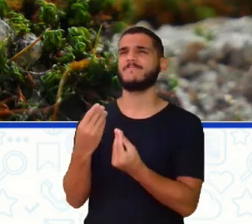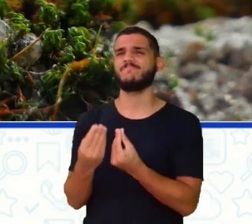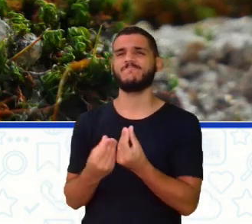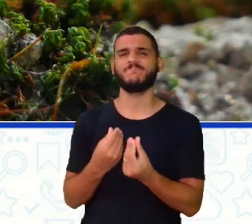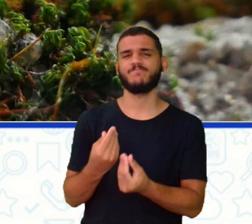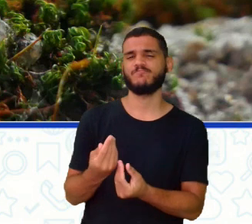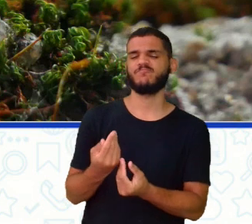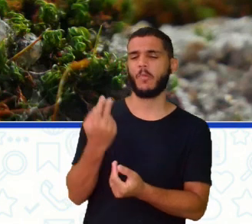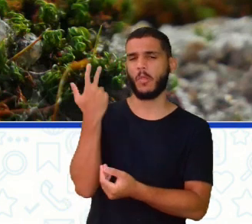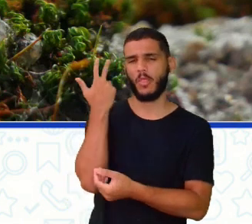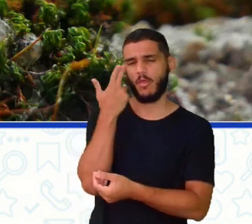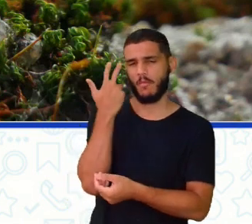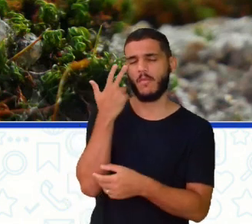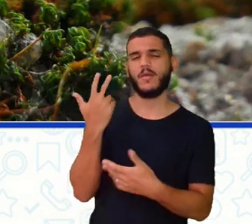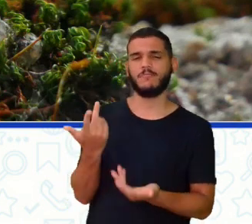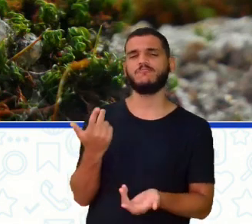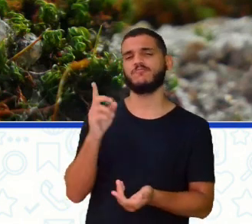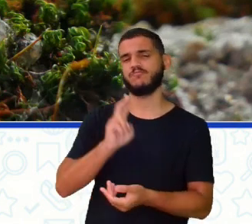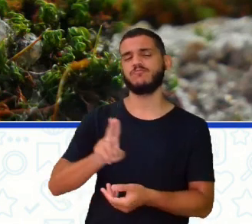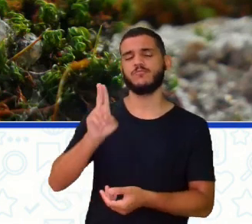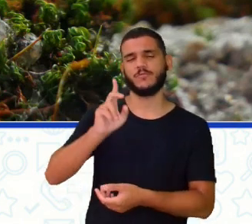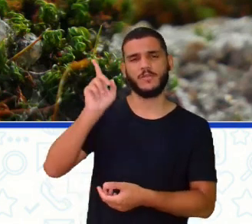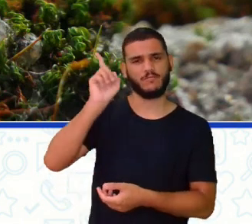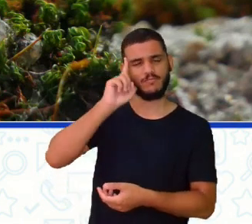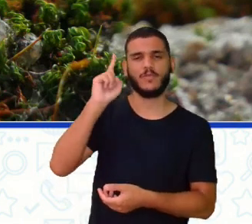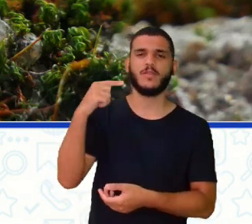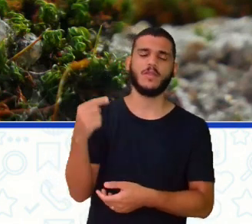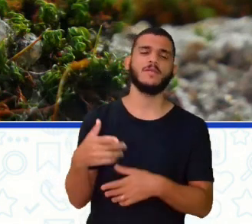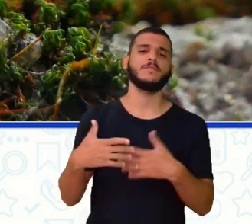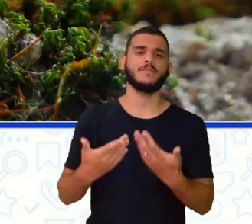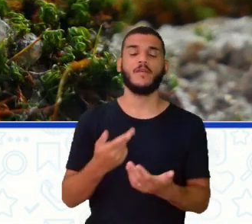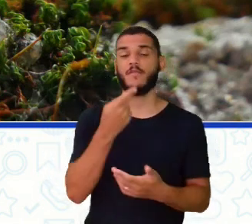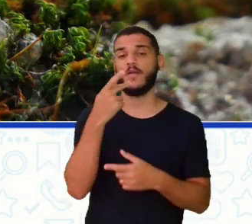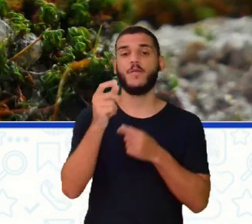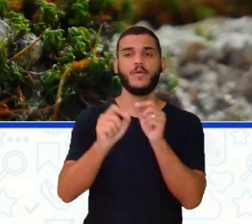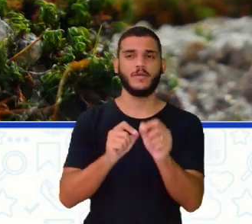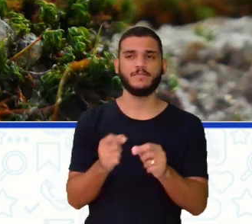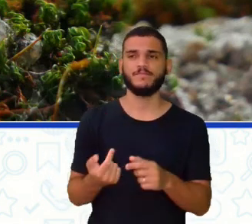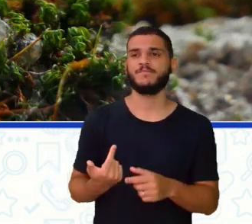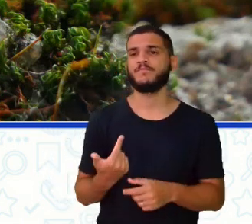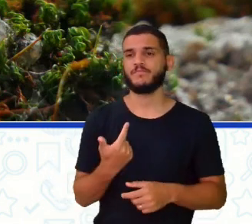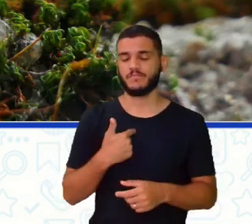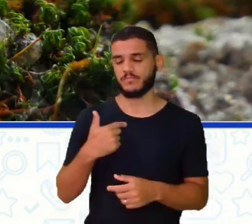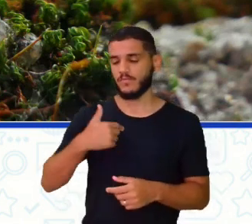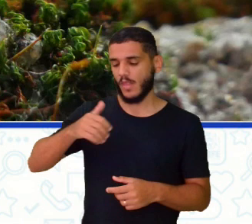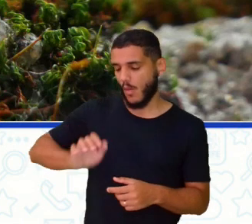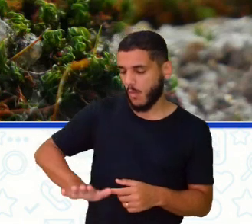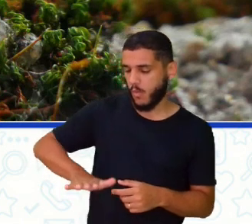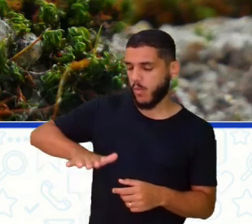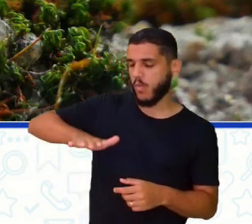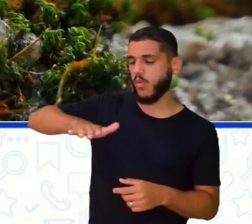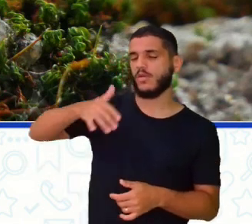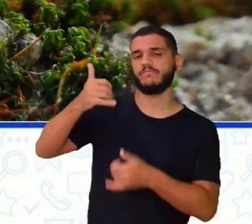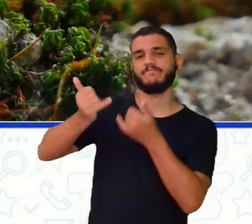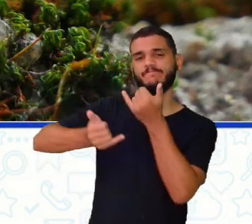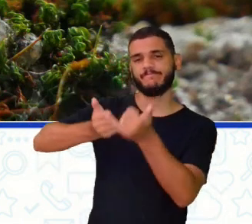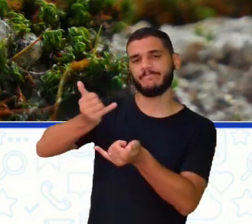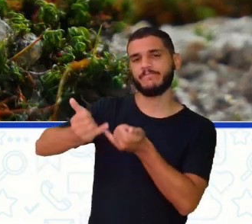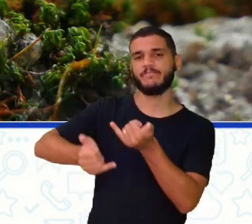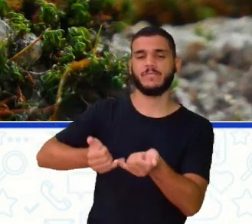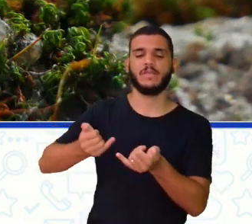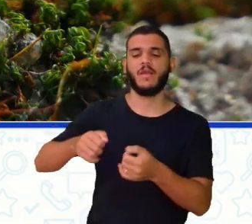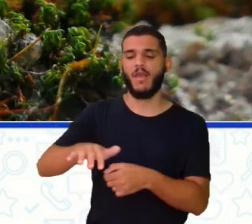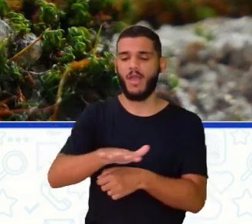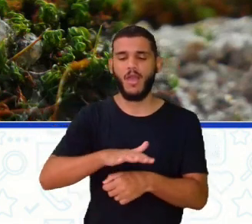é, comum do dia a dia de vocês. Então ele diz assim: cresci brincando no chão entre